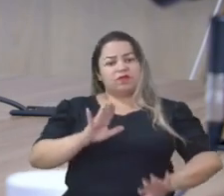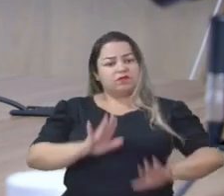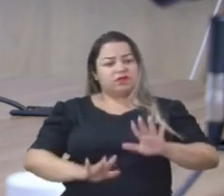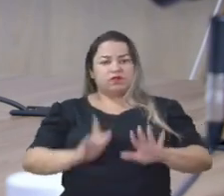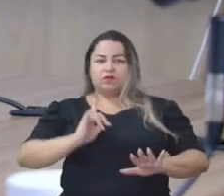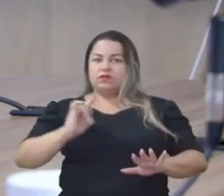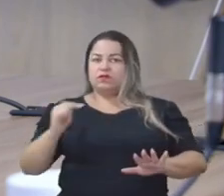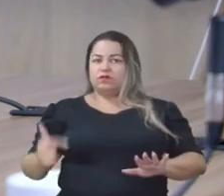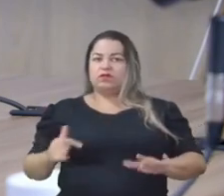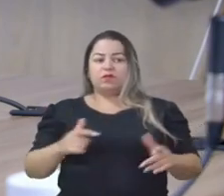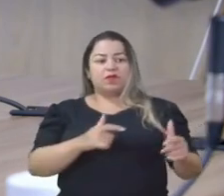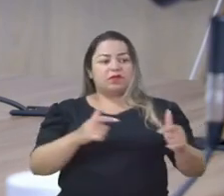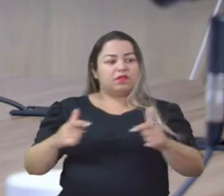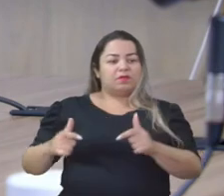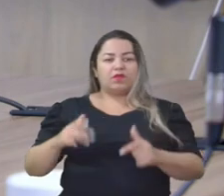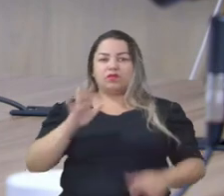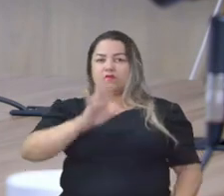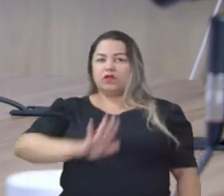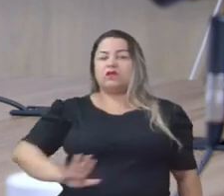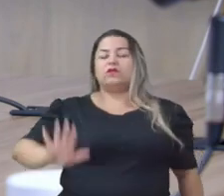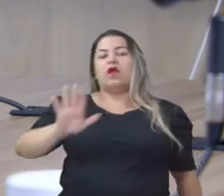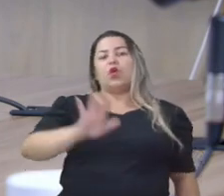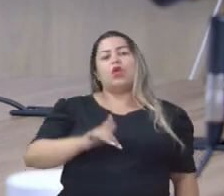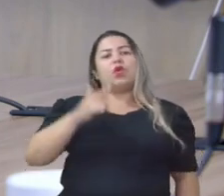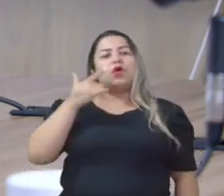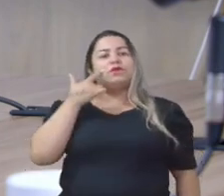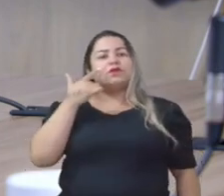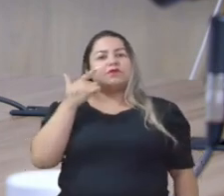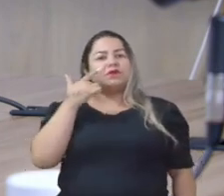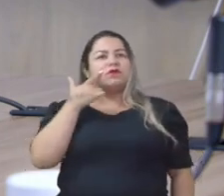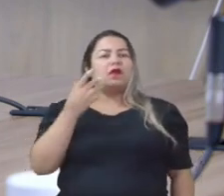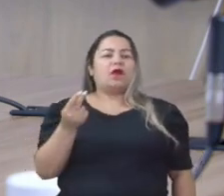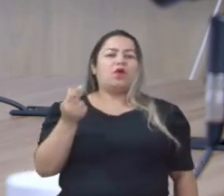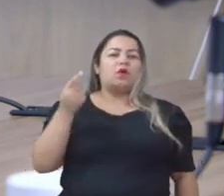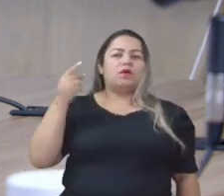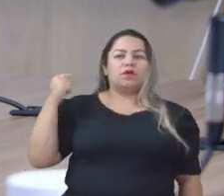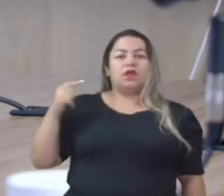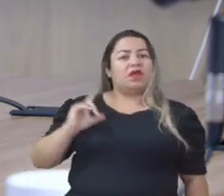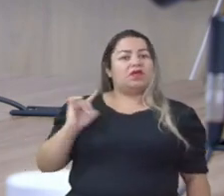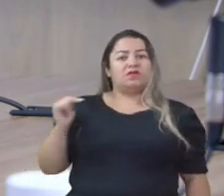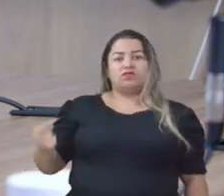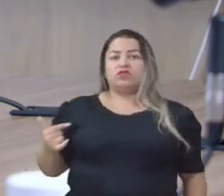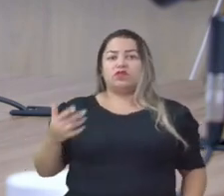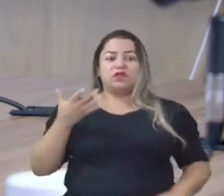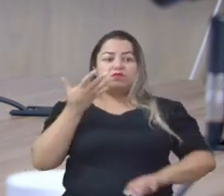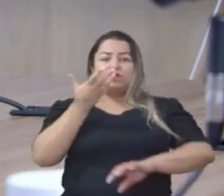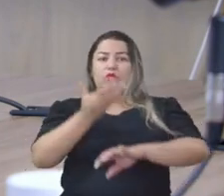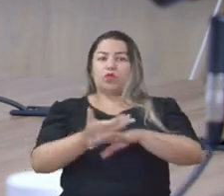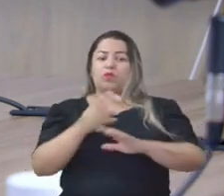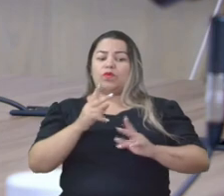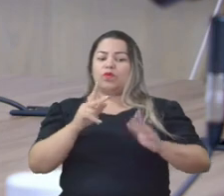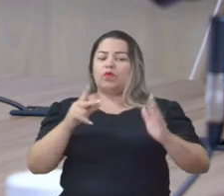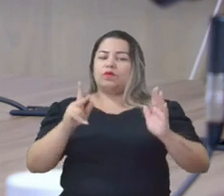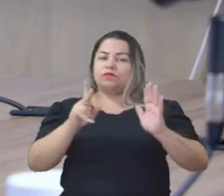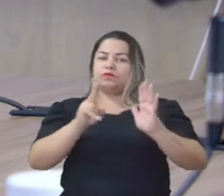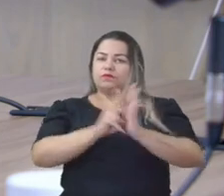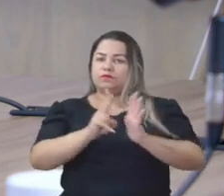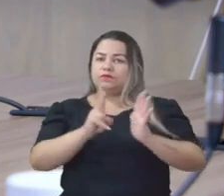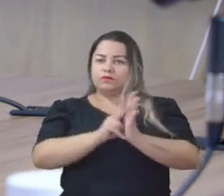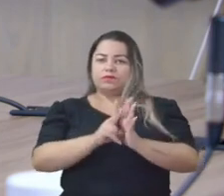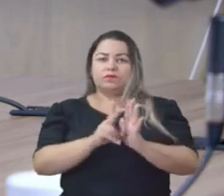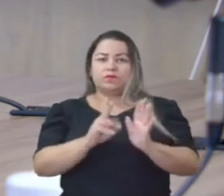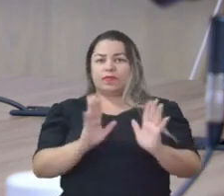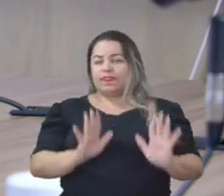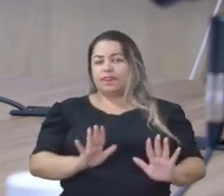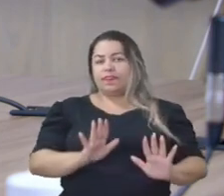tinham espaço na mídia tradicional. E o que eu observei desde daquele momento era que não tinha conteúdo sobre povos indígenas. Ou se tinham,